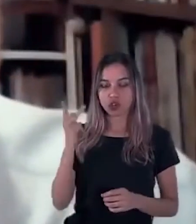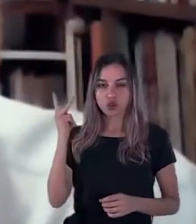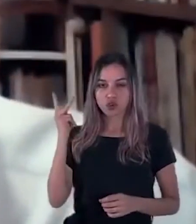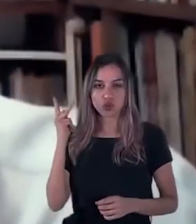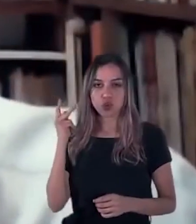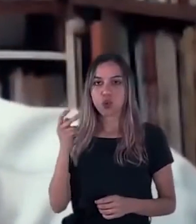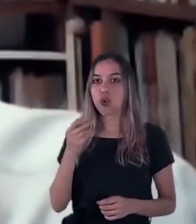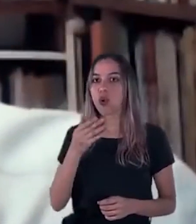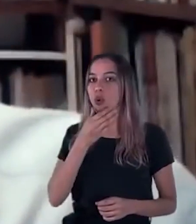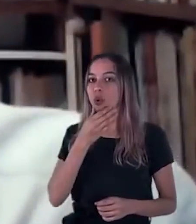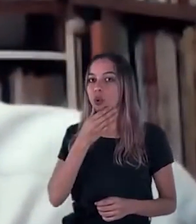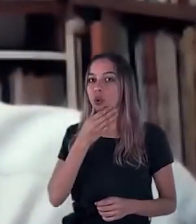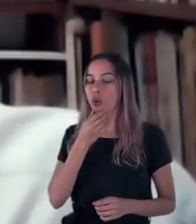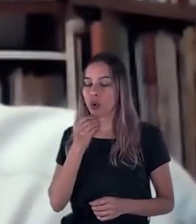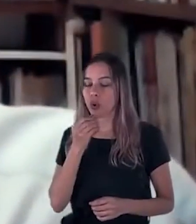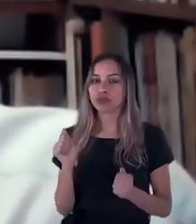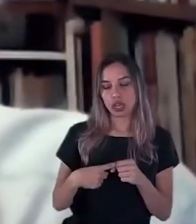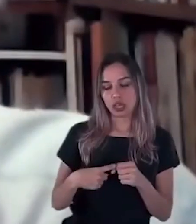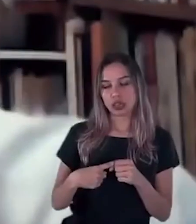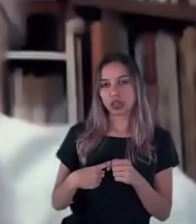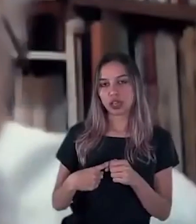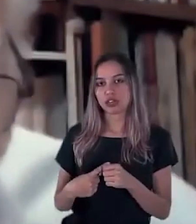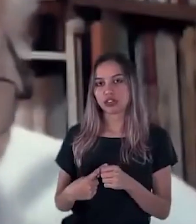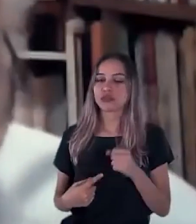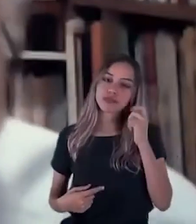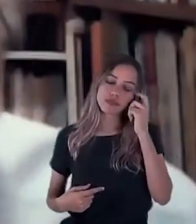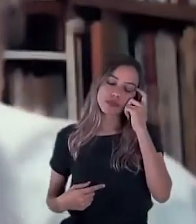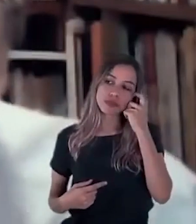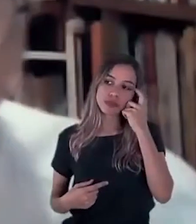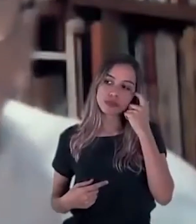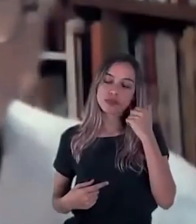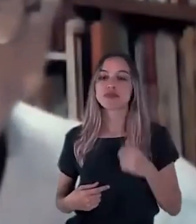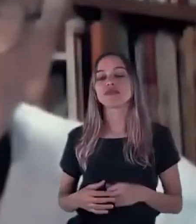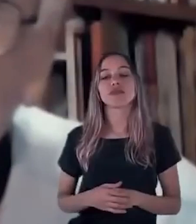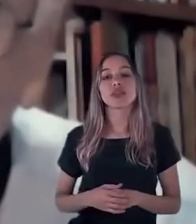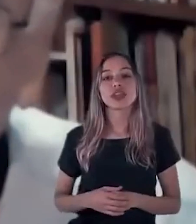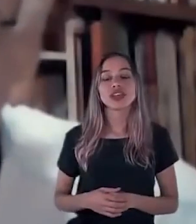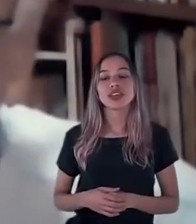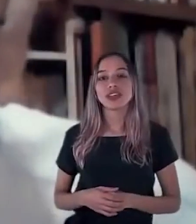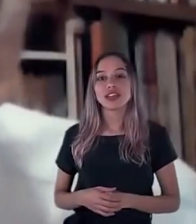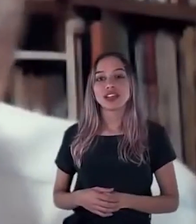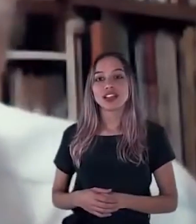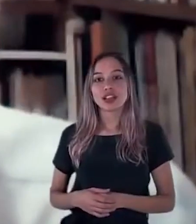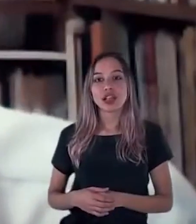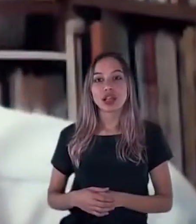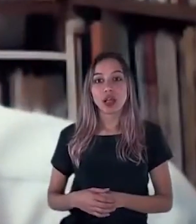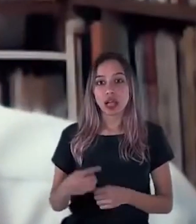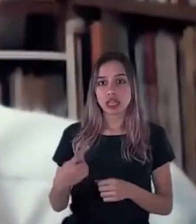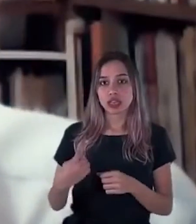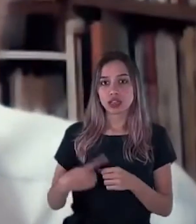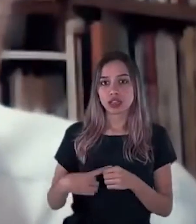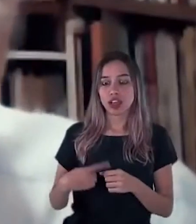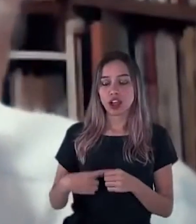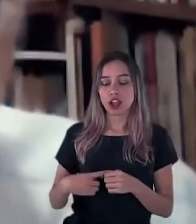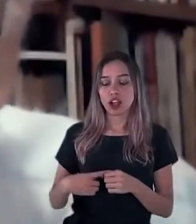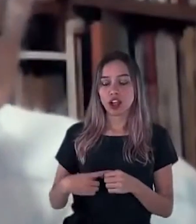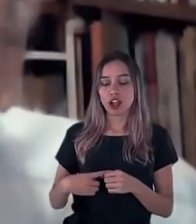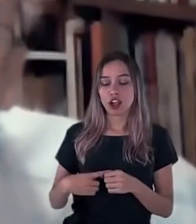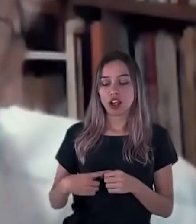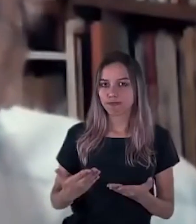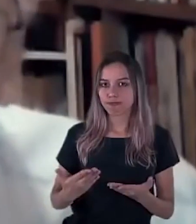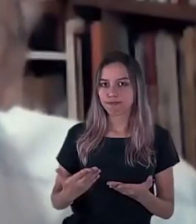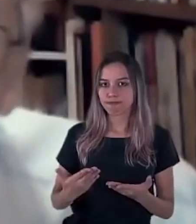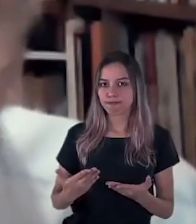poema. O poema termina com um verso muito conhecido, né, que Itabira hoje é